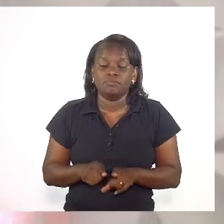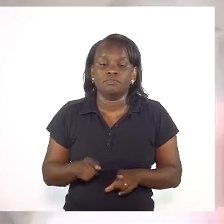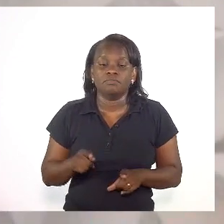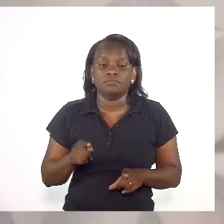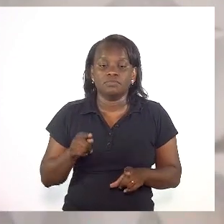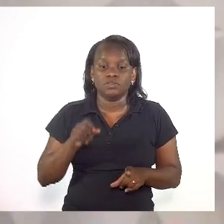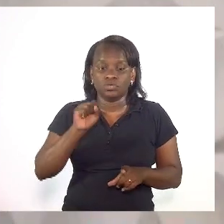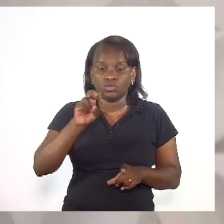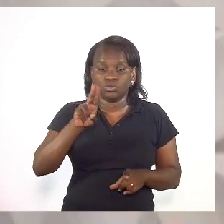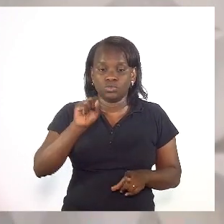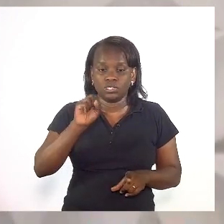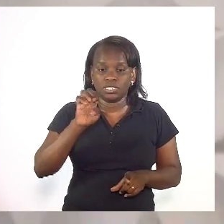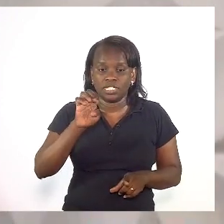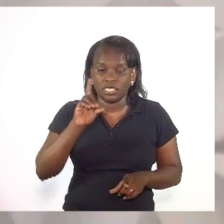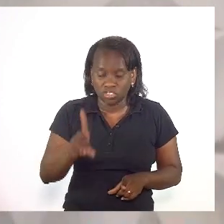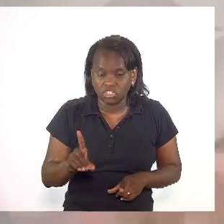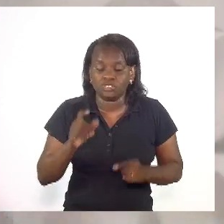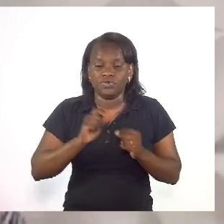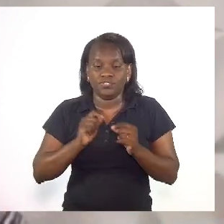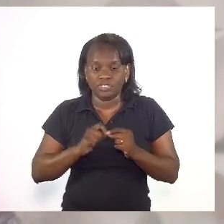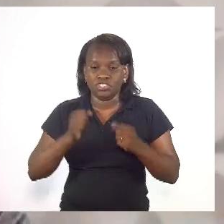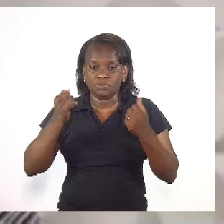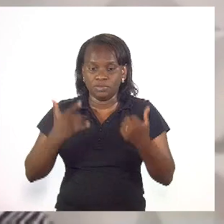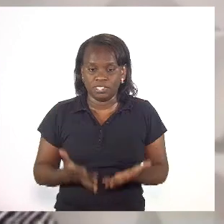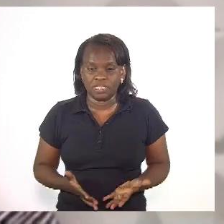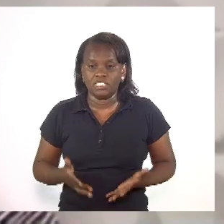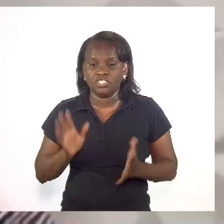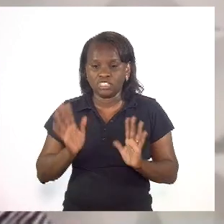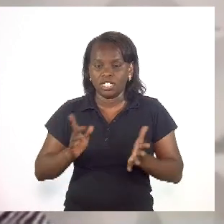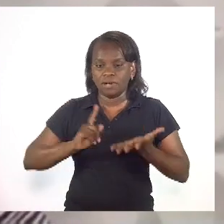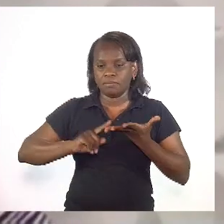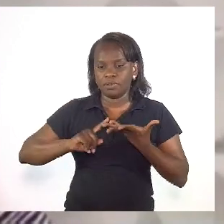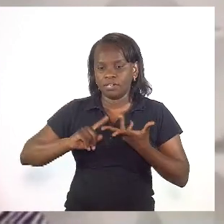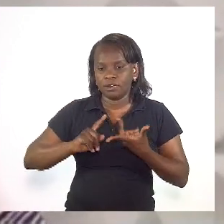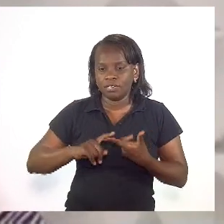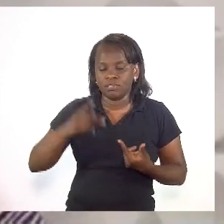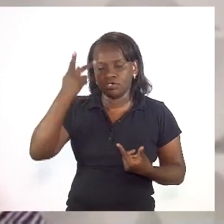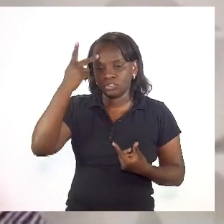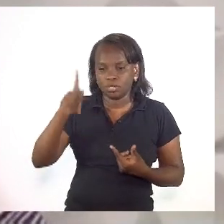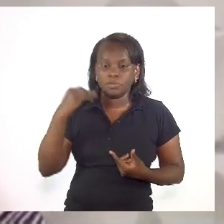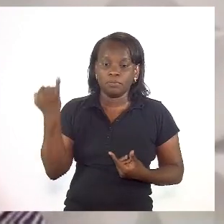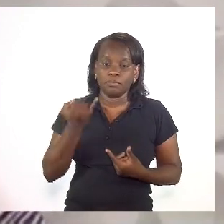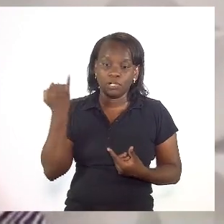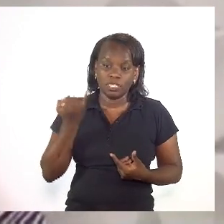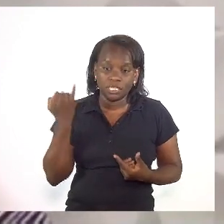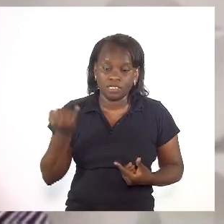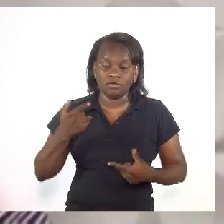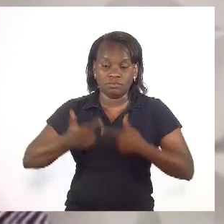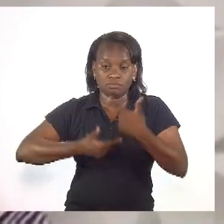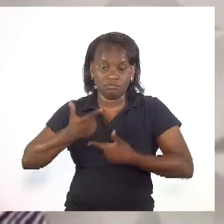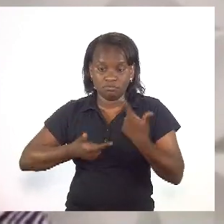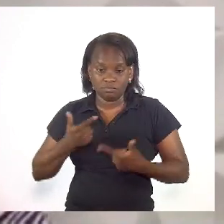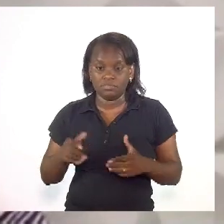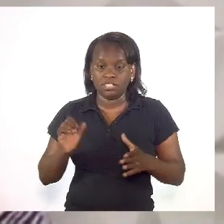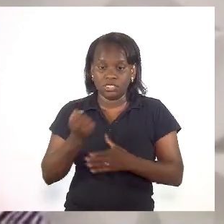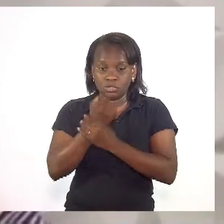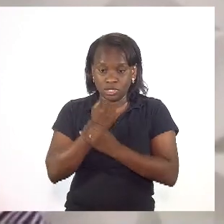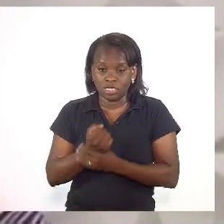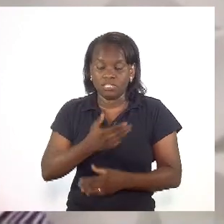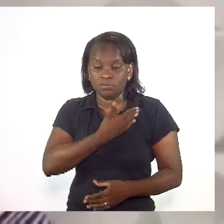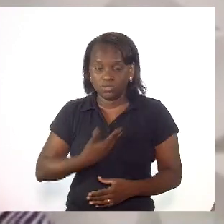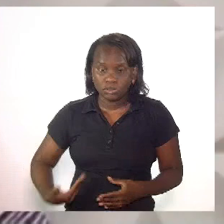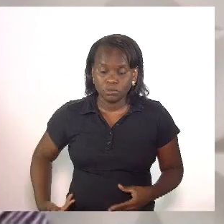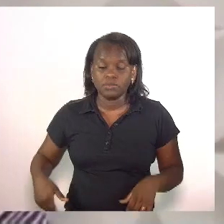ao FISED, fiz aqui as minhas ponderações sobre a relevância do serviço da segurança